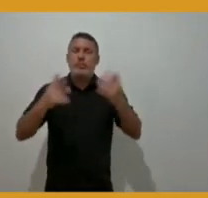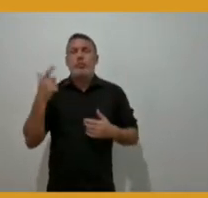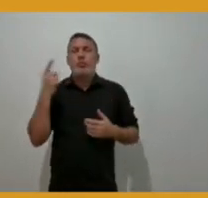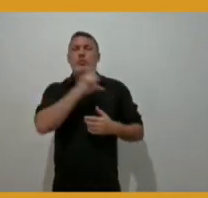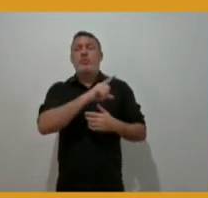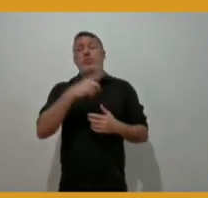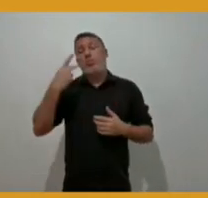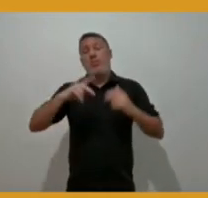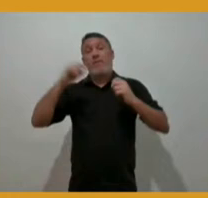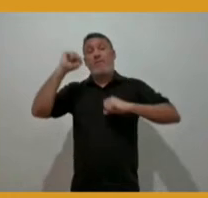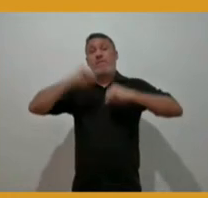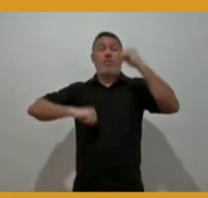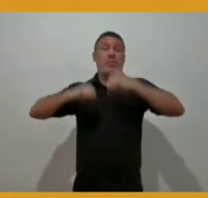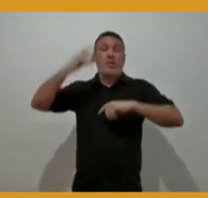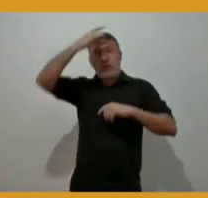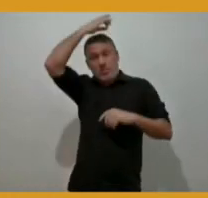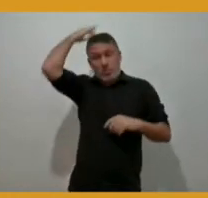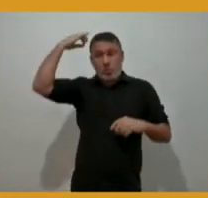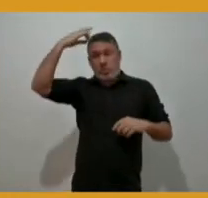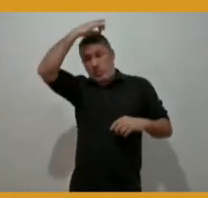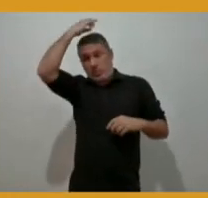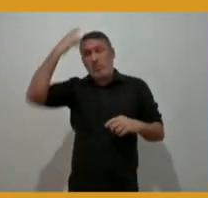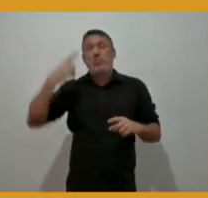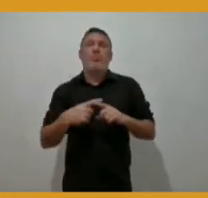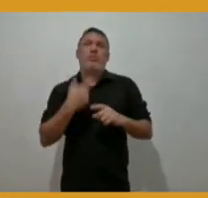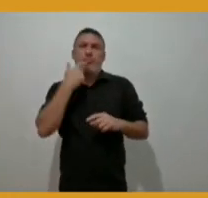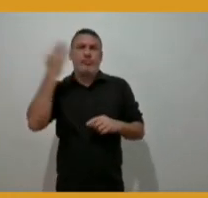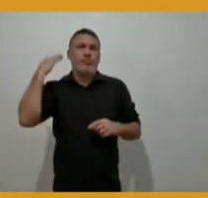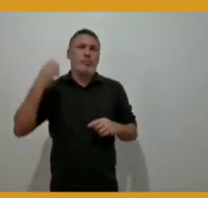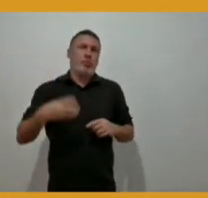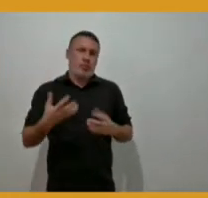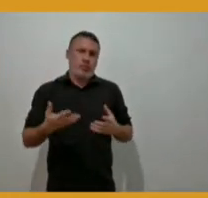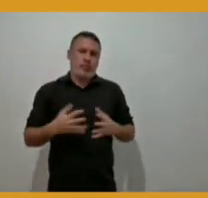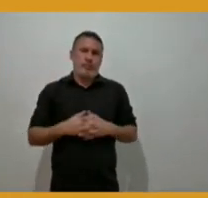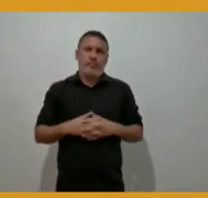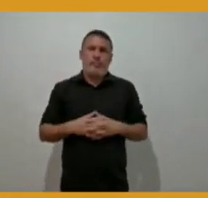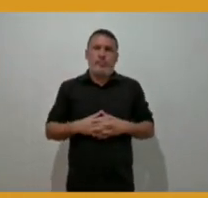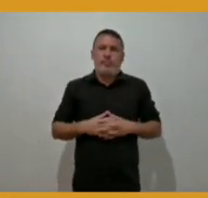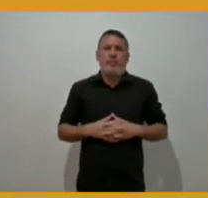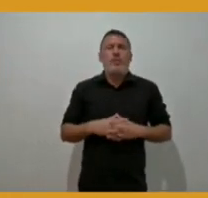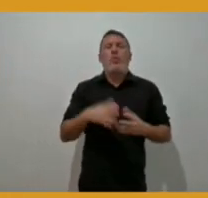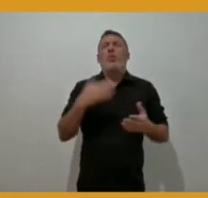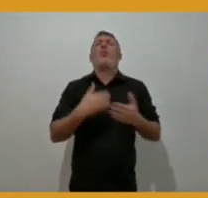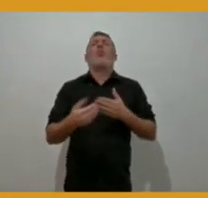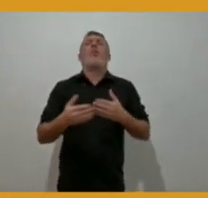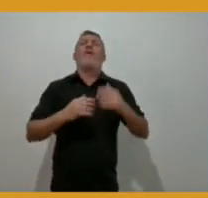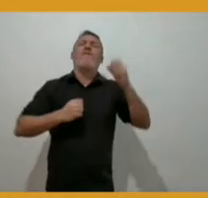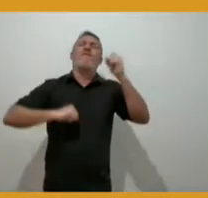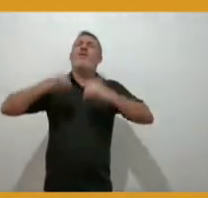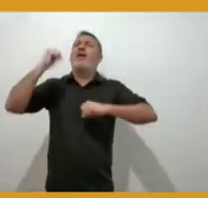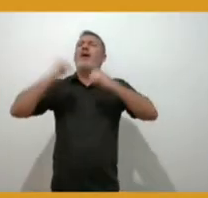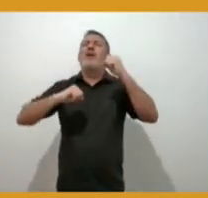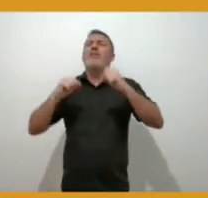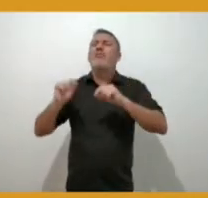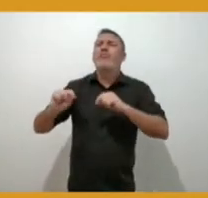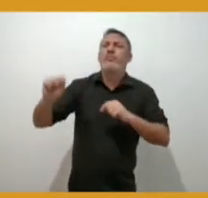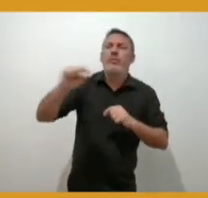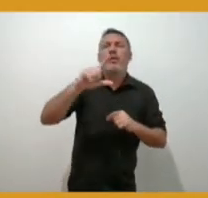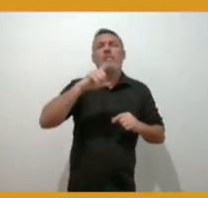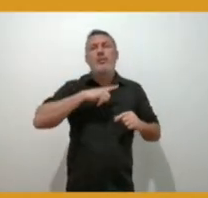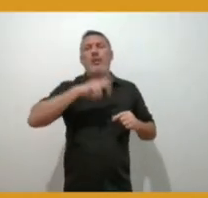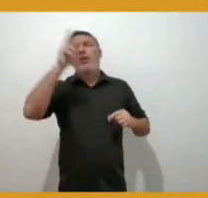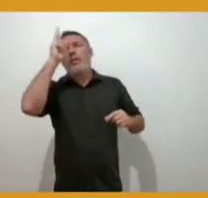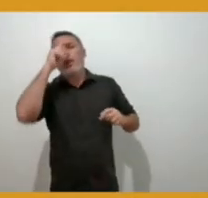industrialização, que é recente. Todo o chão de fábrica no Espírito Santo nos remete a um pouco da história